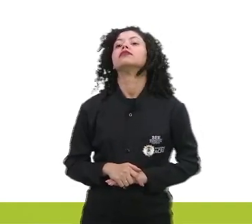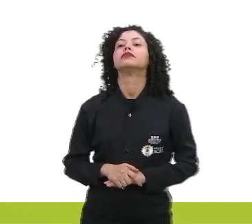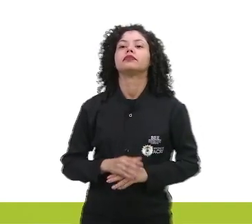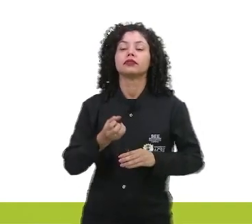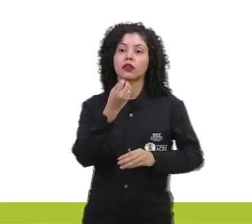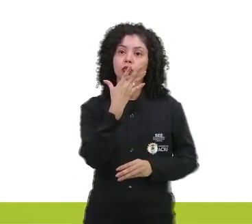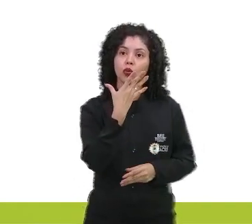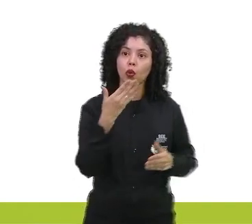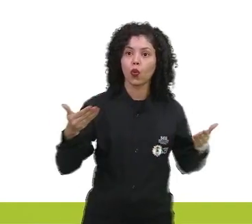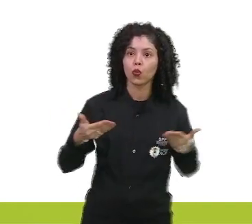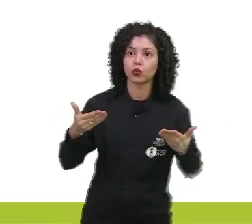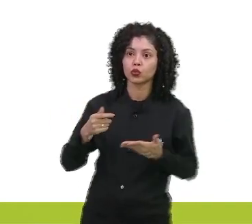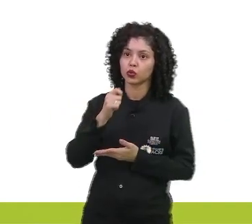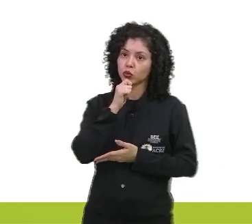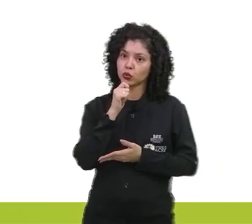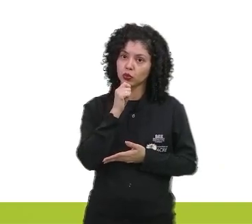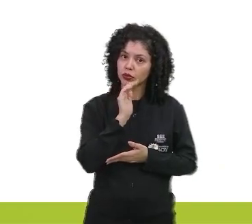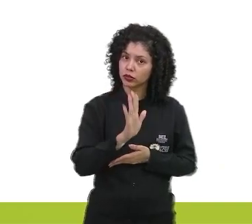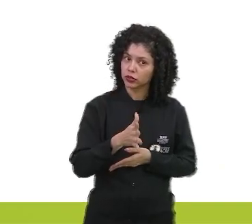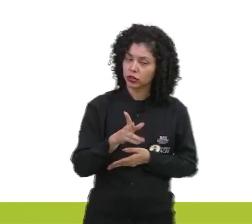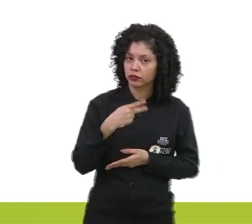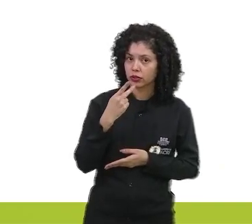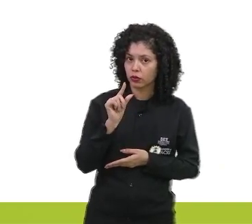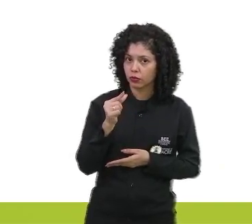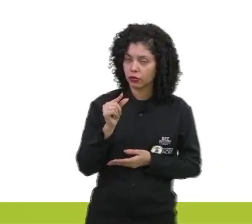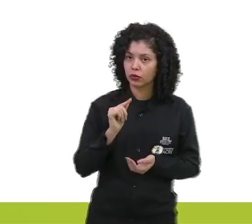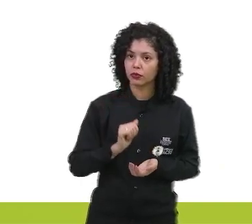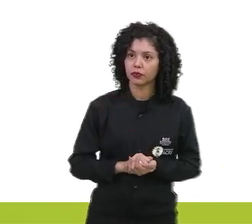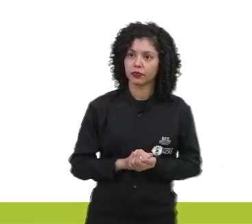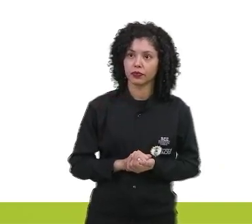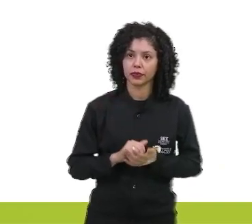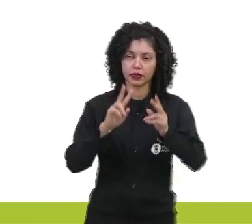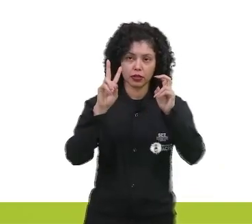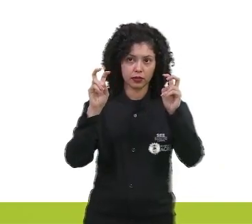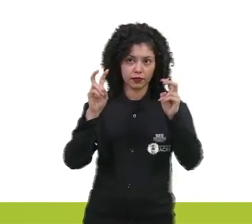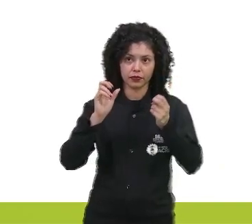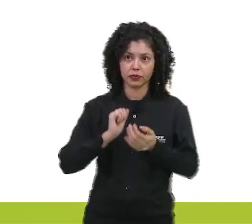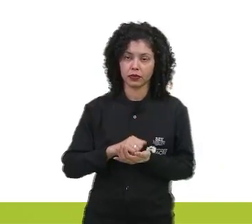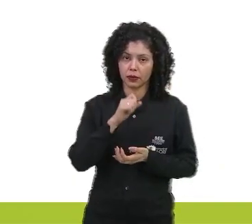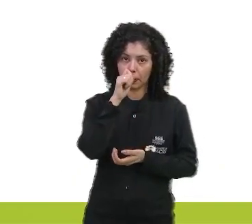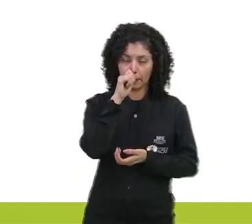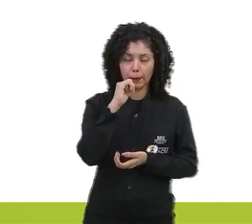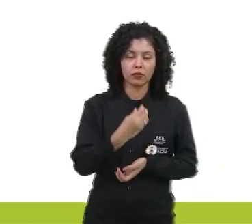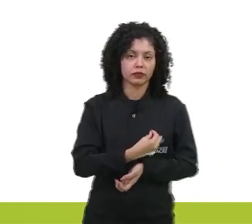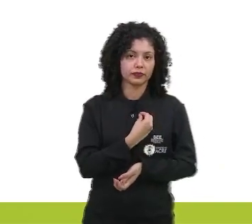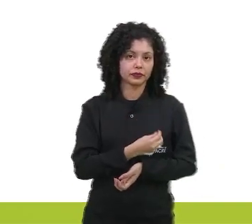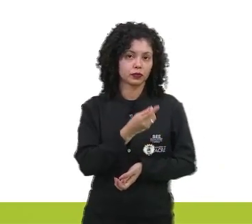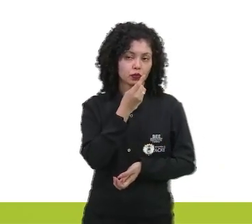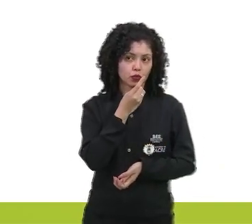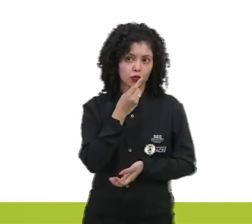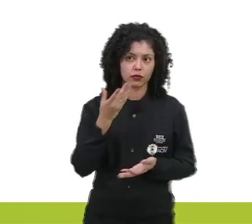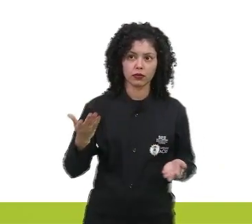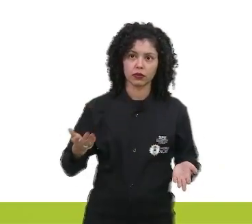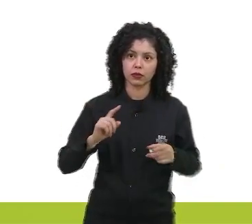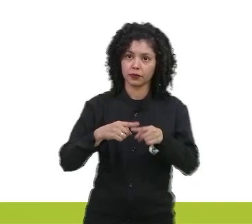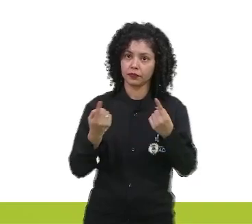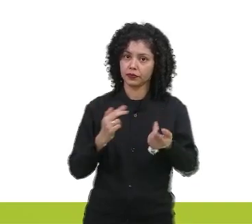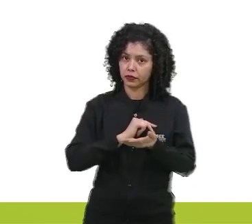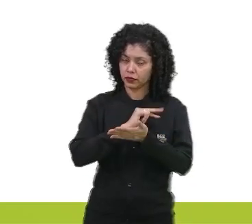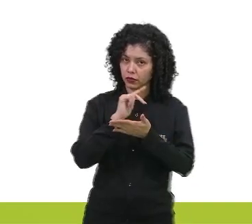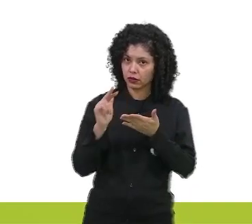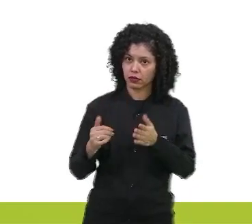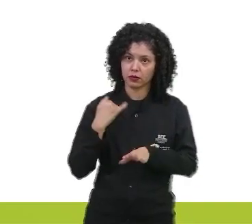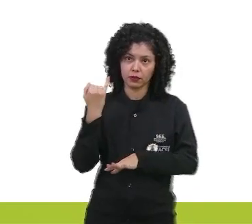Então, a fotografia hoje eu já falei um pouco sobre, né, que ela é muito presente no nosso dia a dia, mas ela tem